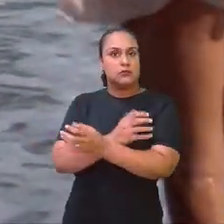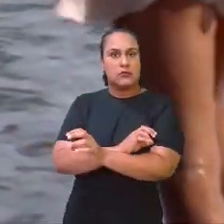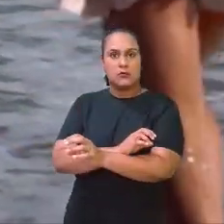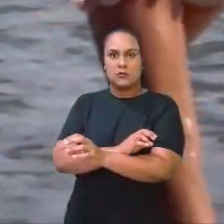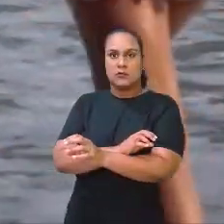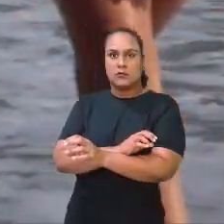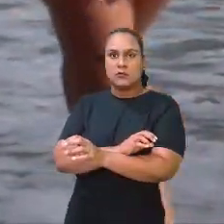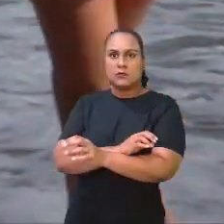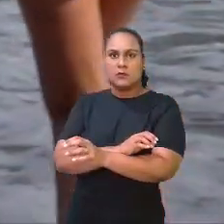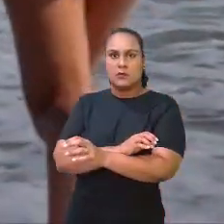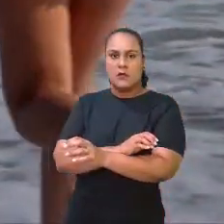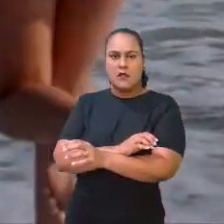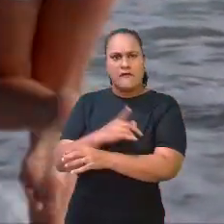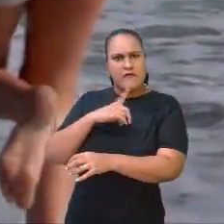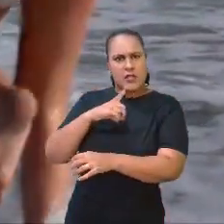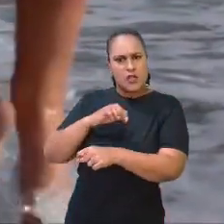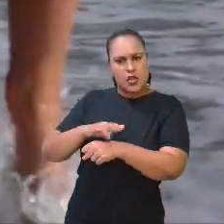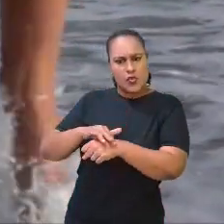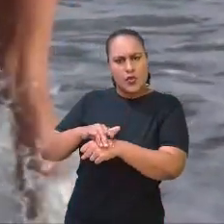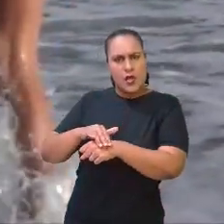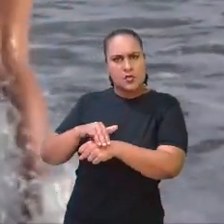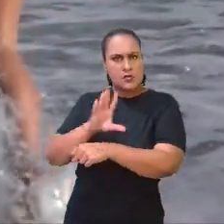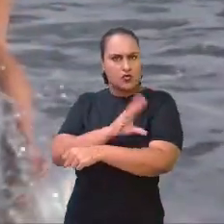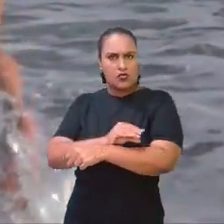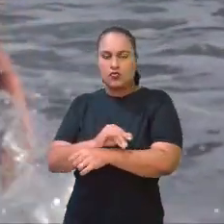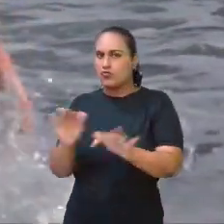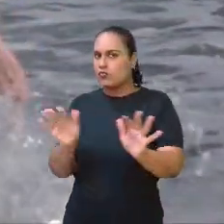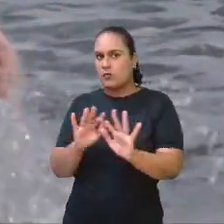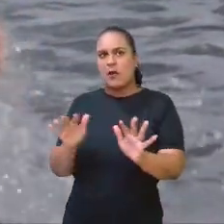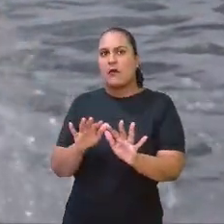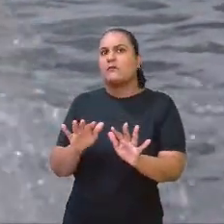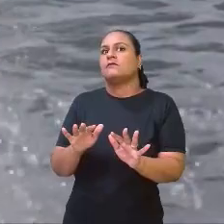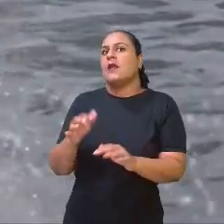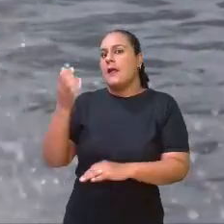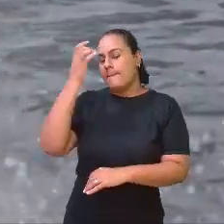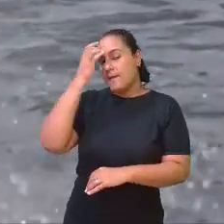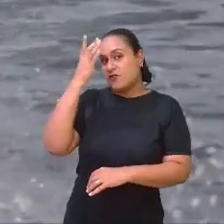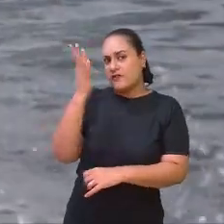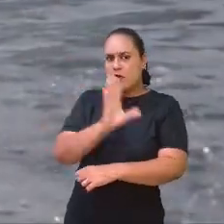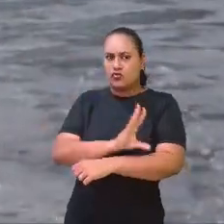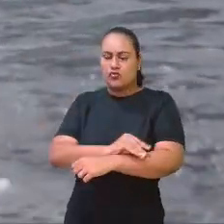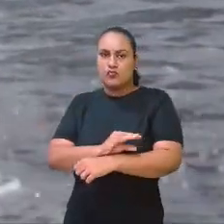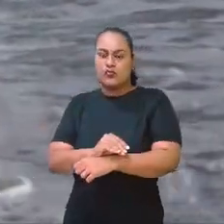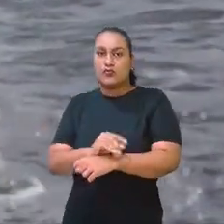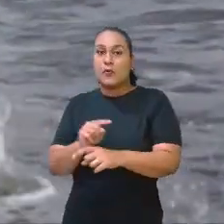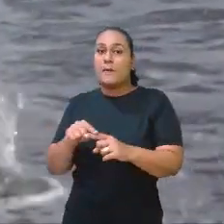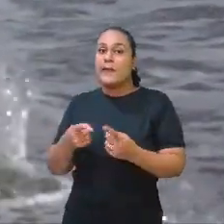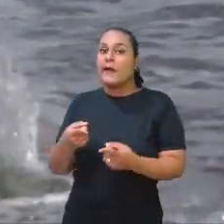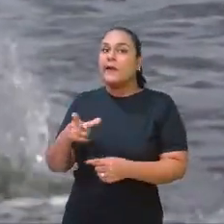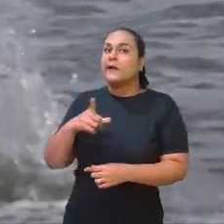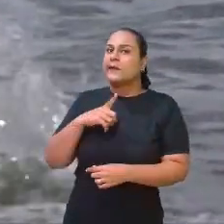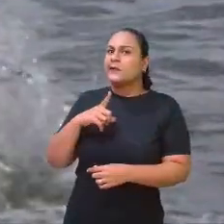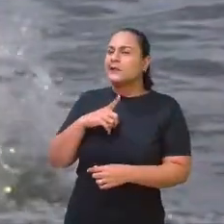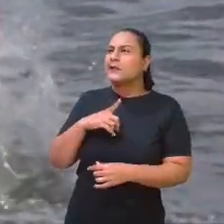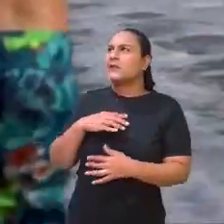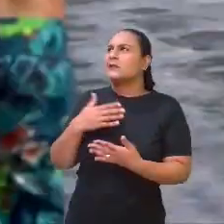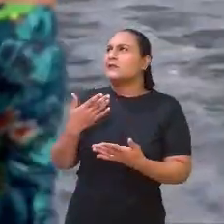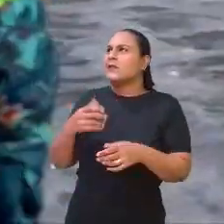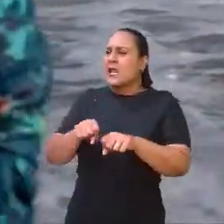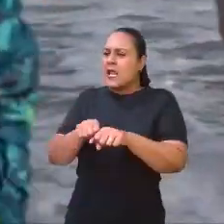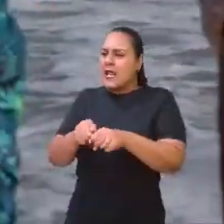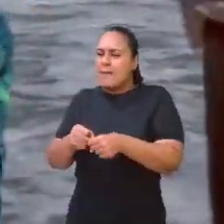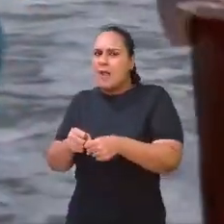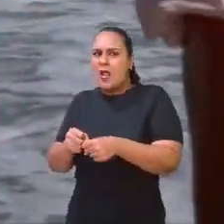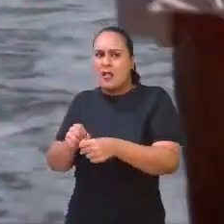nos músculos, tá? É mais fácil você ter nos músculos e não ter nos ossos. Mas, quando você tem normalmente, eita, fraturei